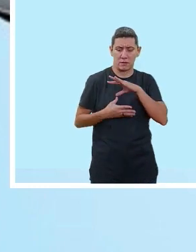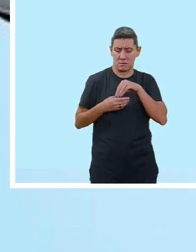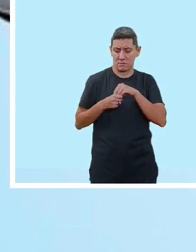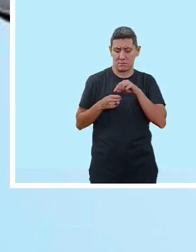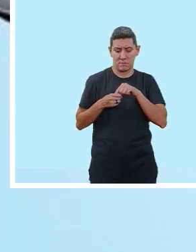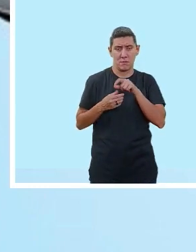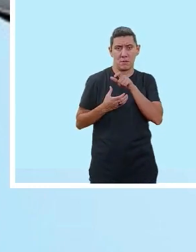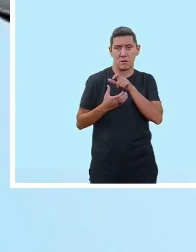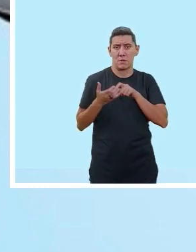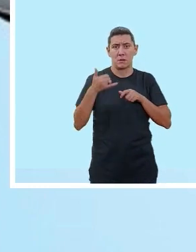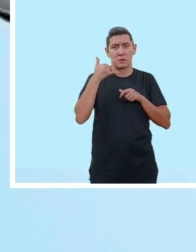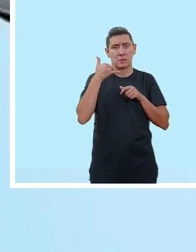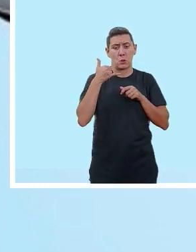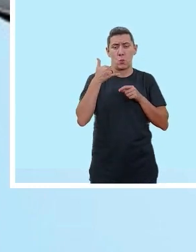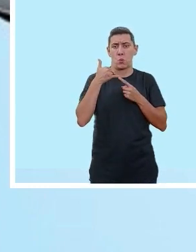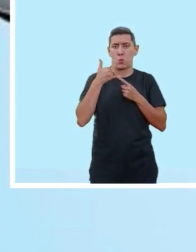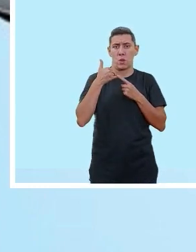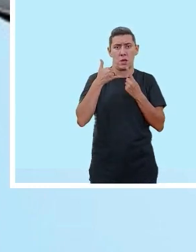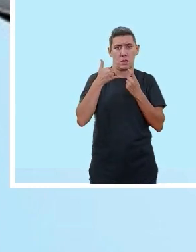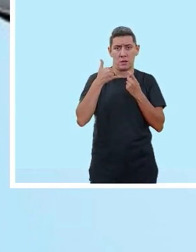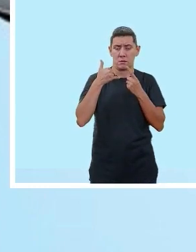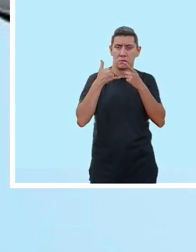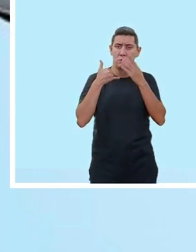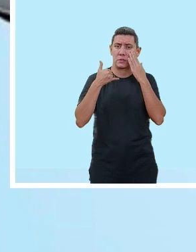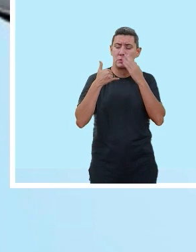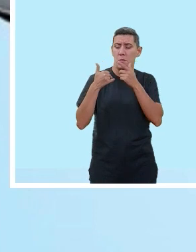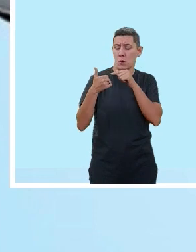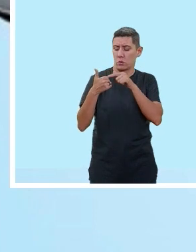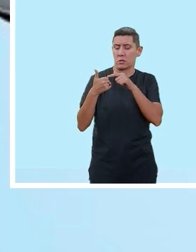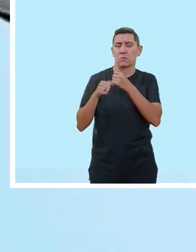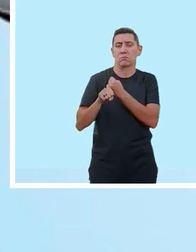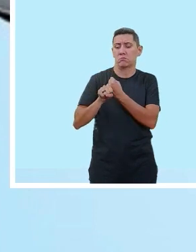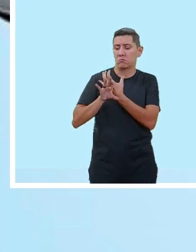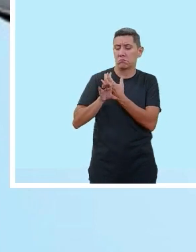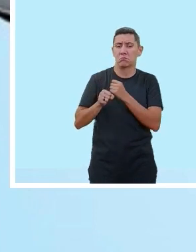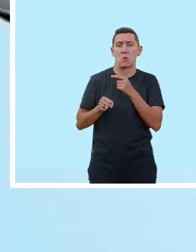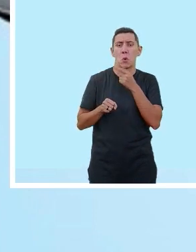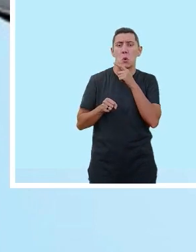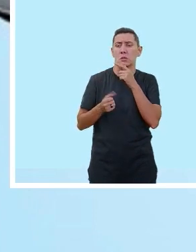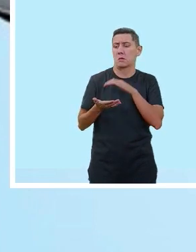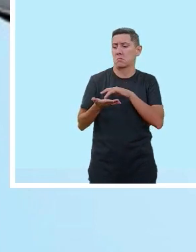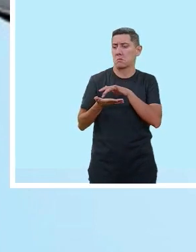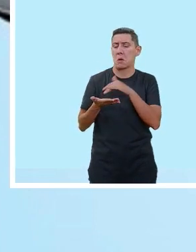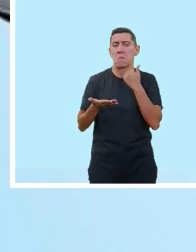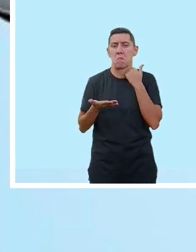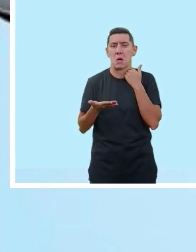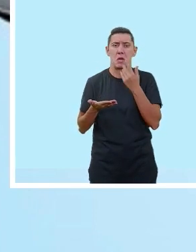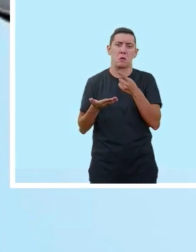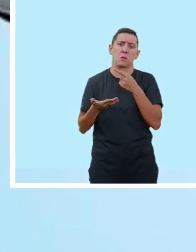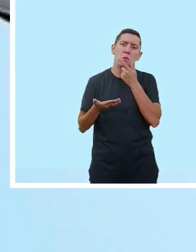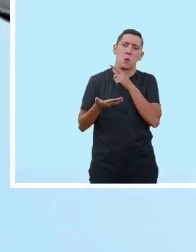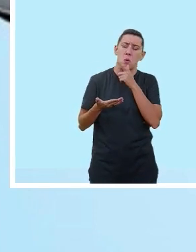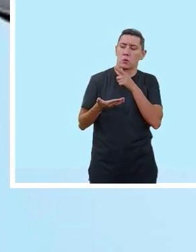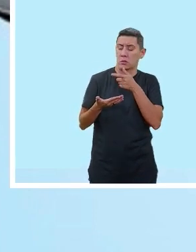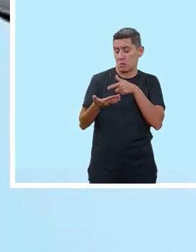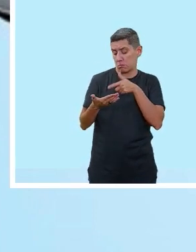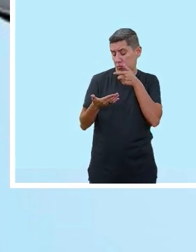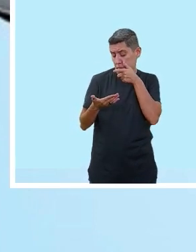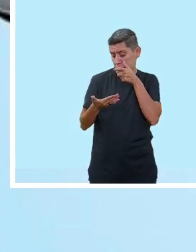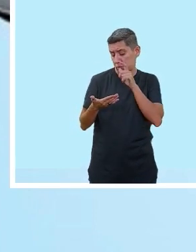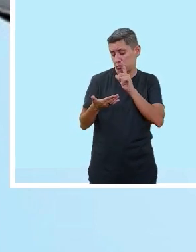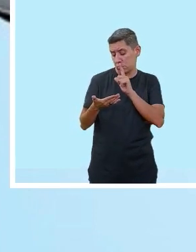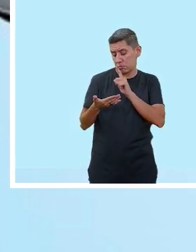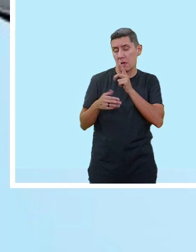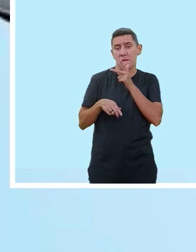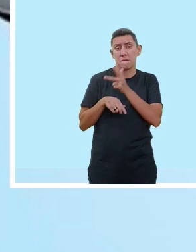consegue fazer chamadas de vídeo, você consegue fazer praticamente todas as suas operações bancárias, você consegue assistir um vídeo, né? E o